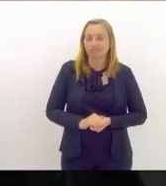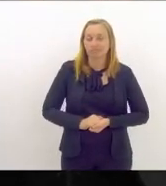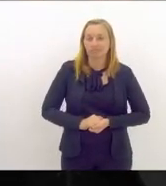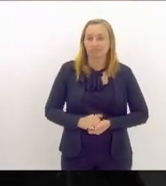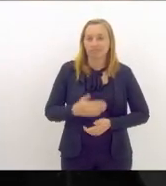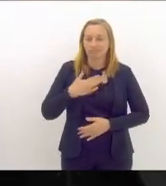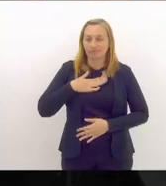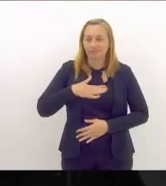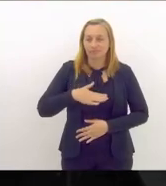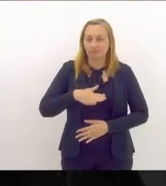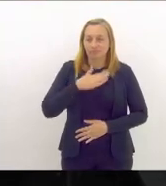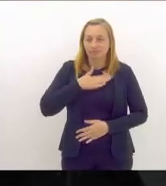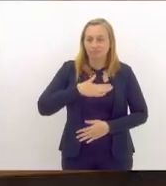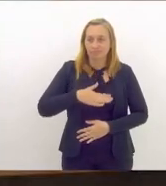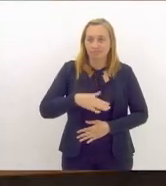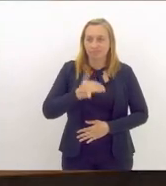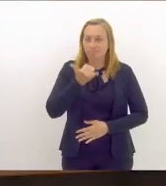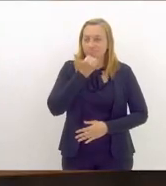Desculpa.